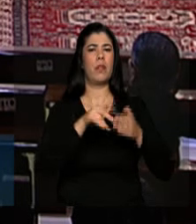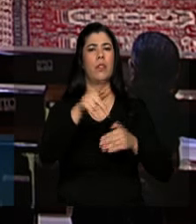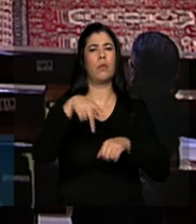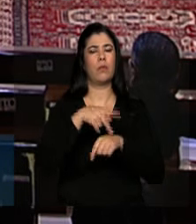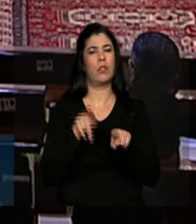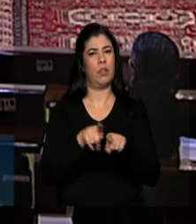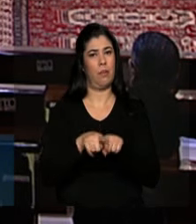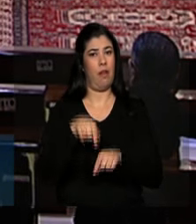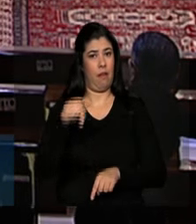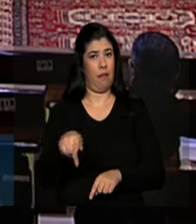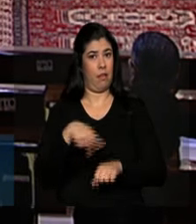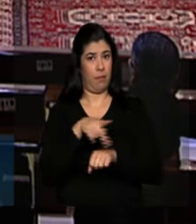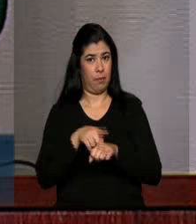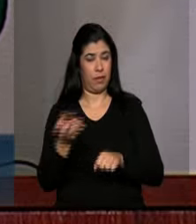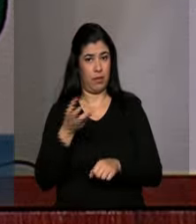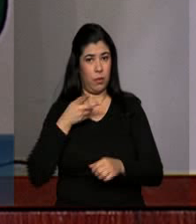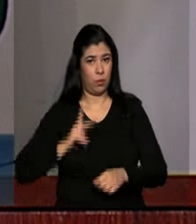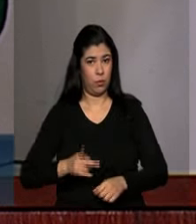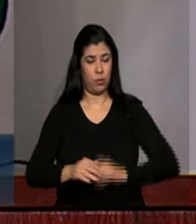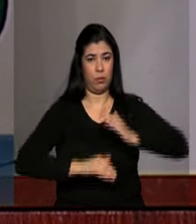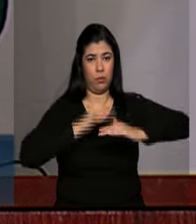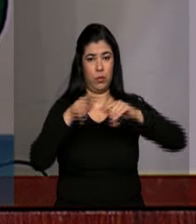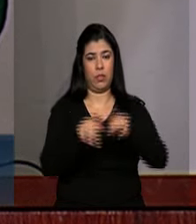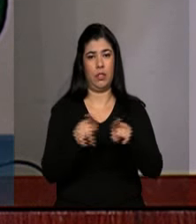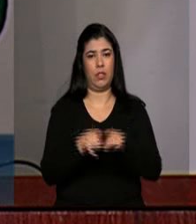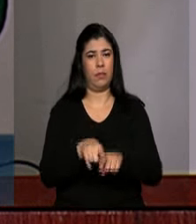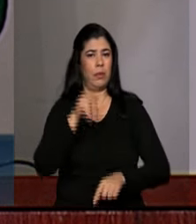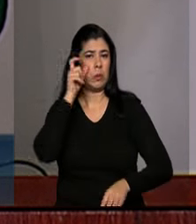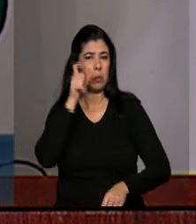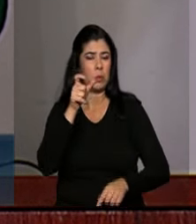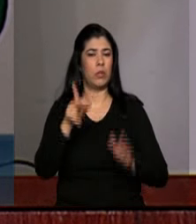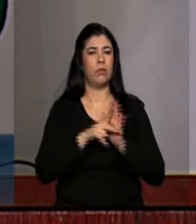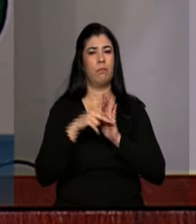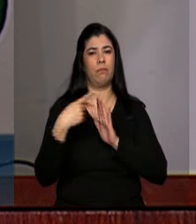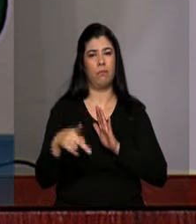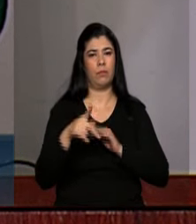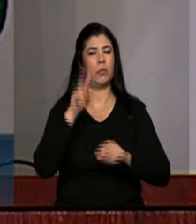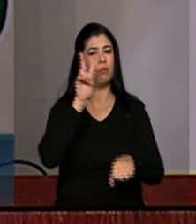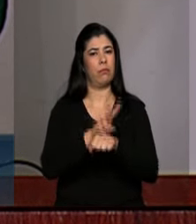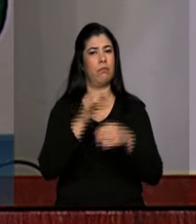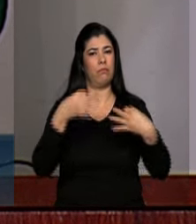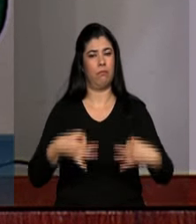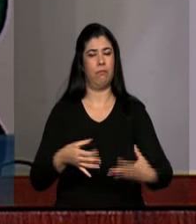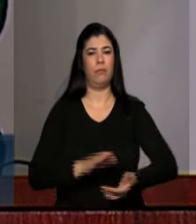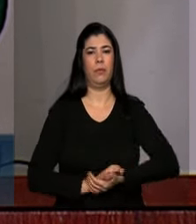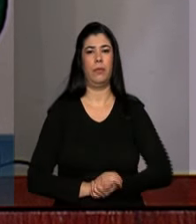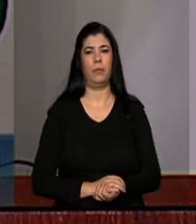esse país que queremos seguir construindo e cujos interesses iremos defender.